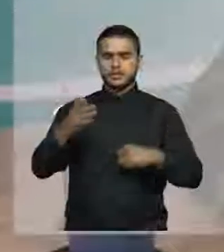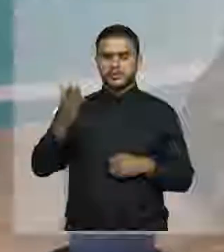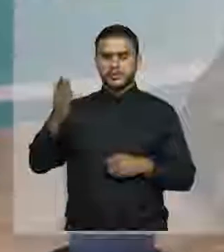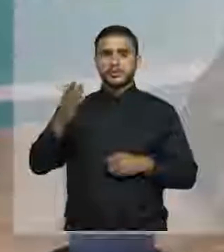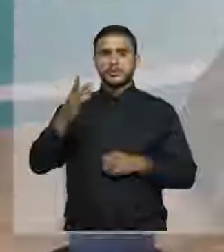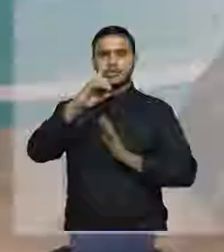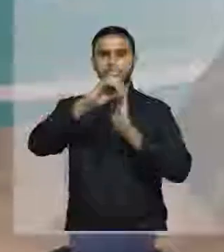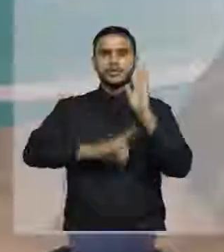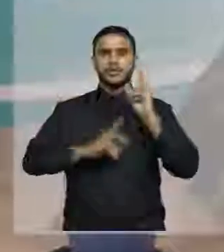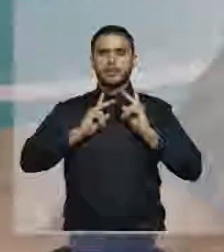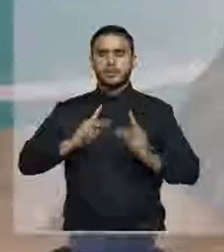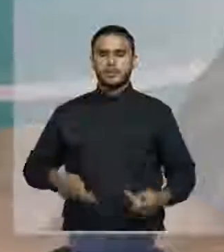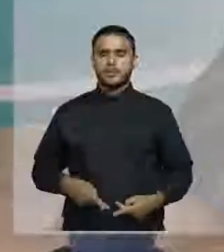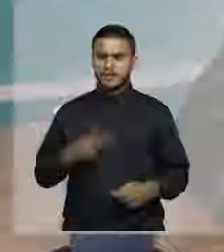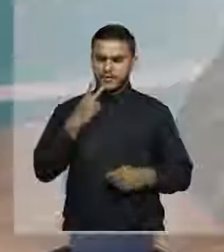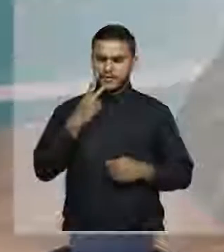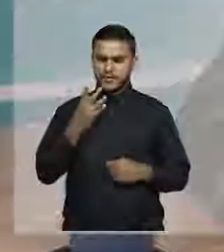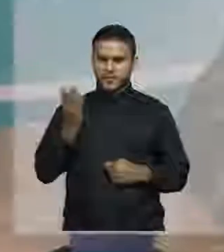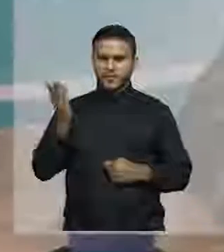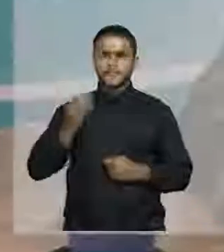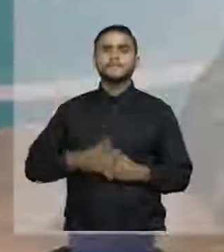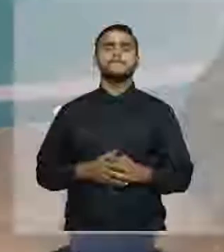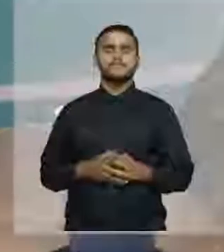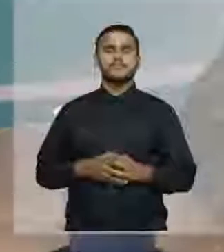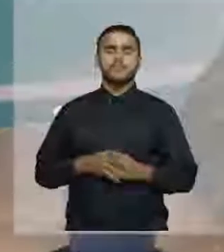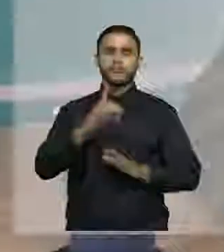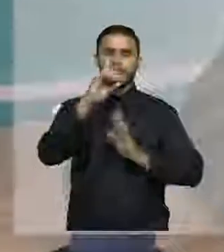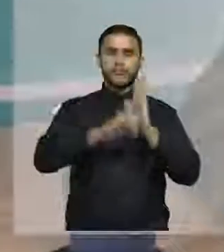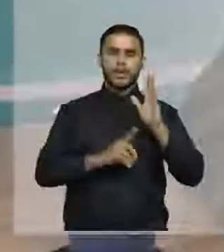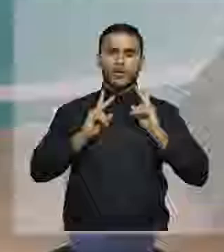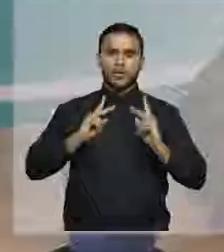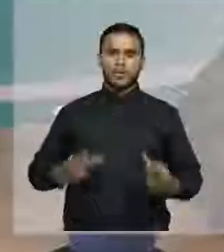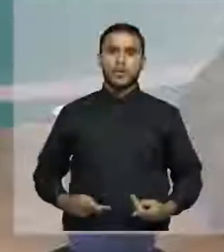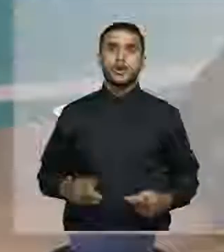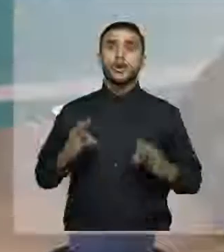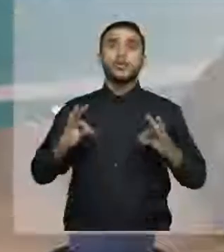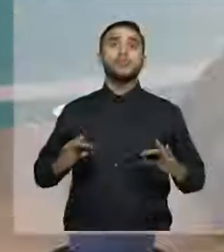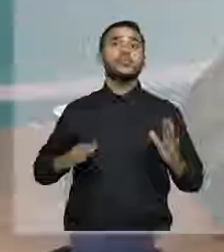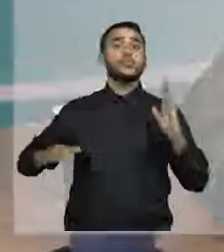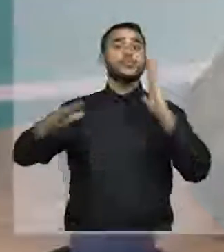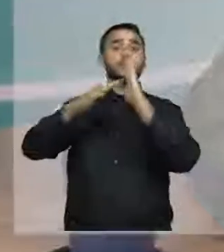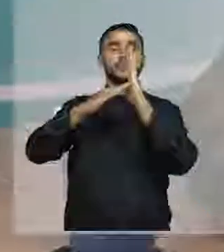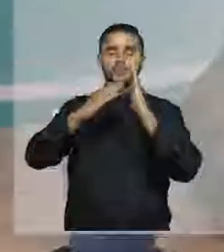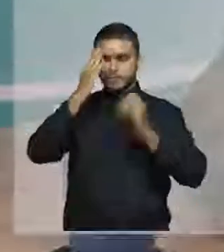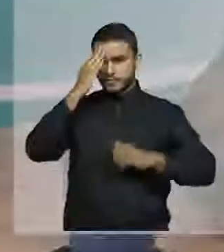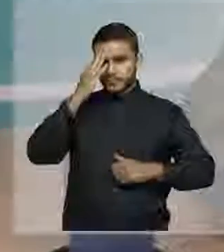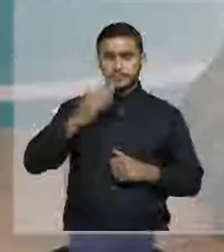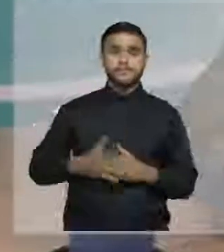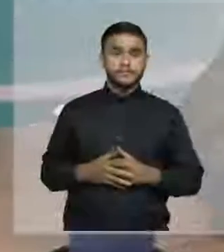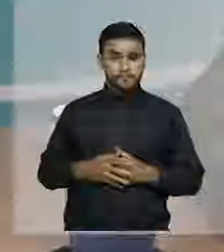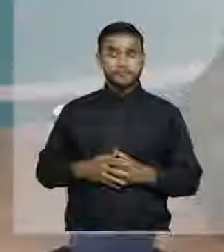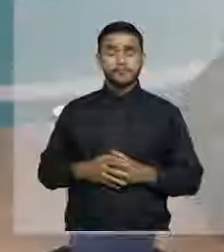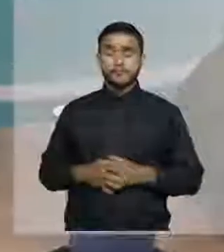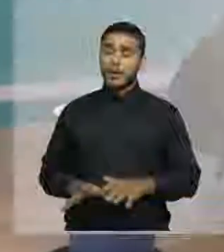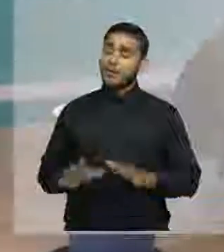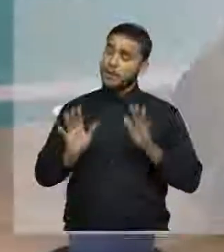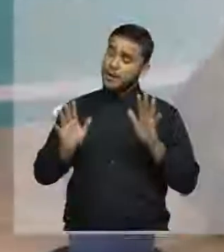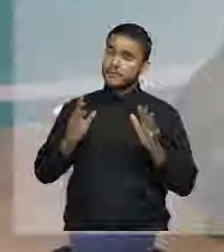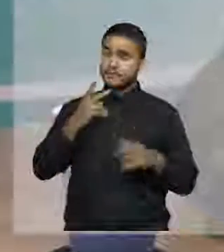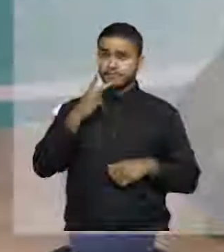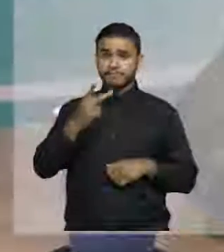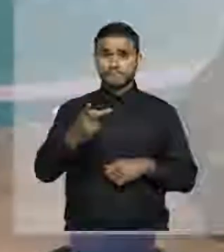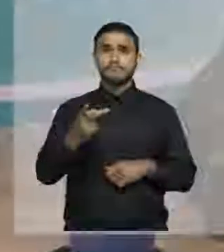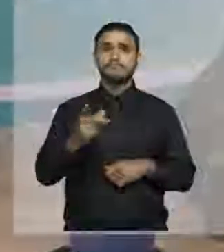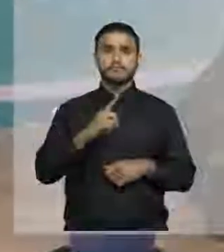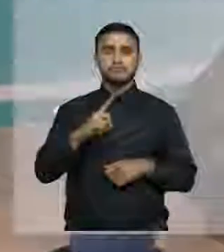recentemente, a ministra dos Direitos Humanos, que direitos humanos é para todos. Sim, é para todos. Mas, no caso